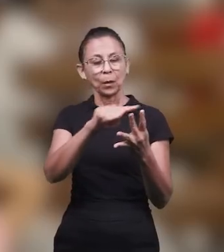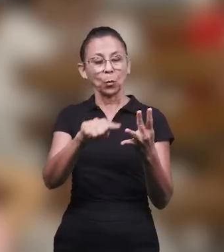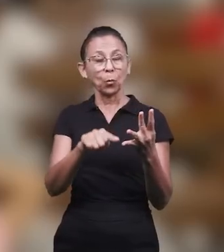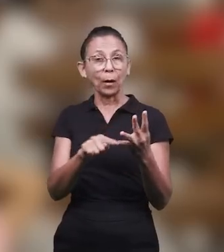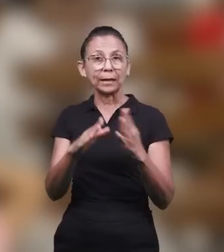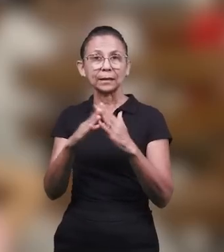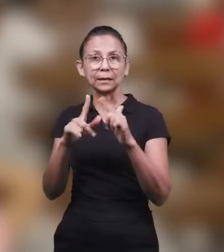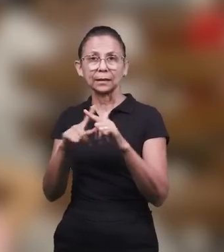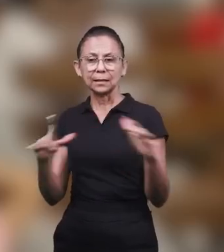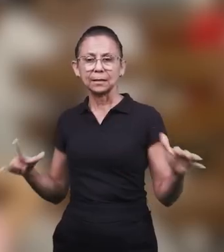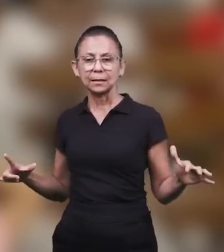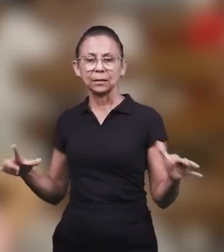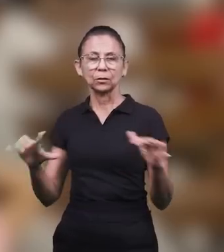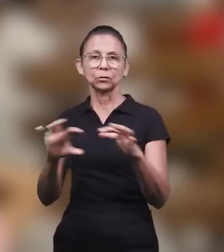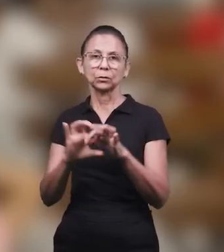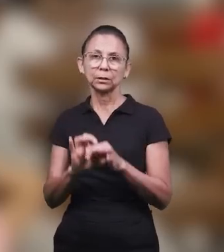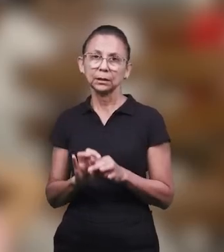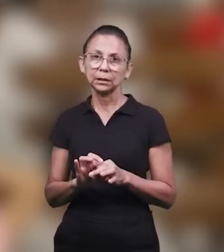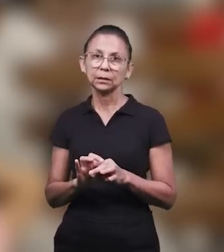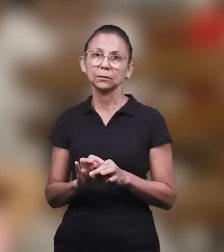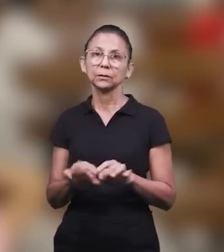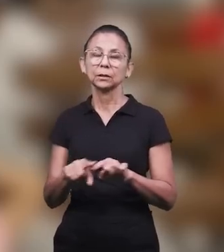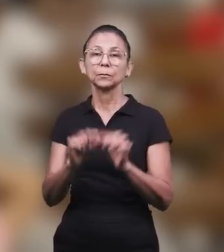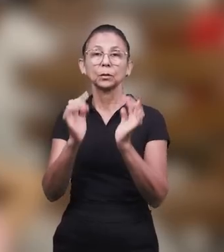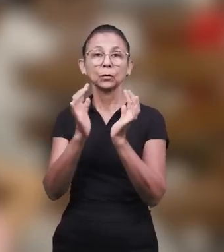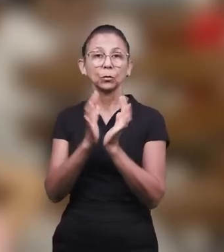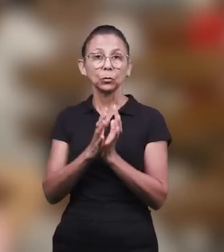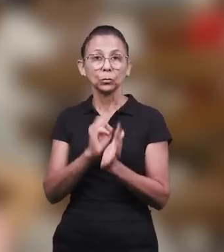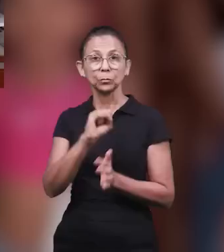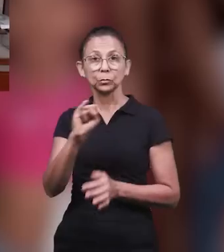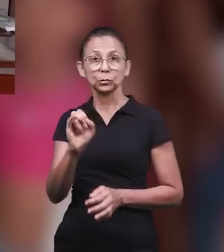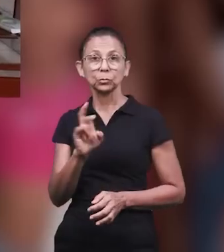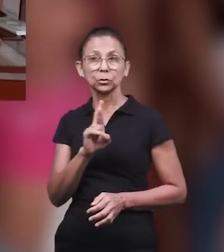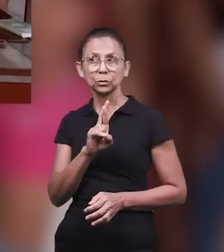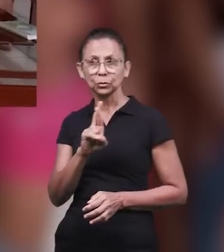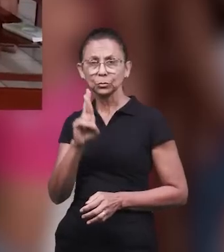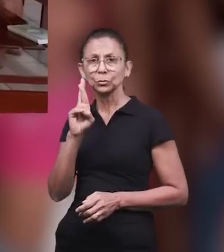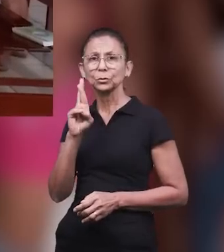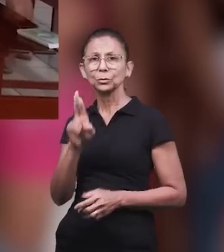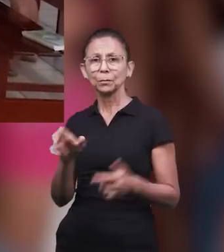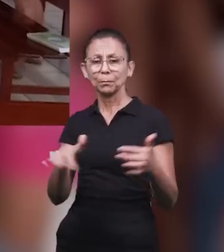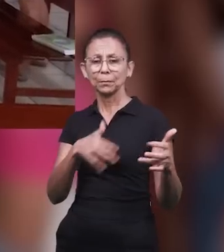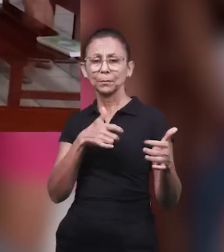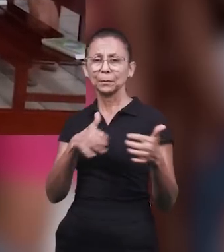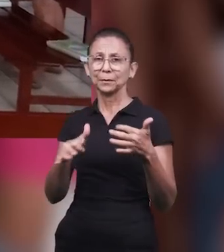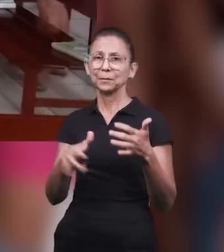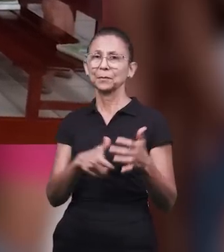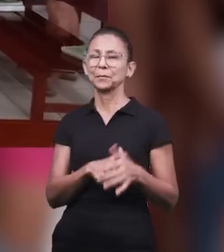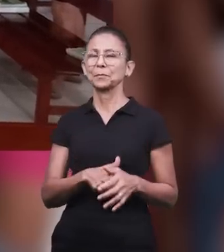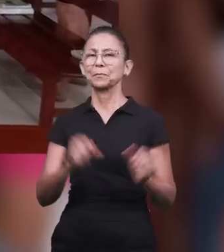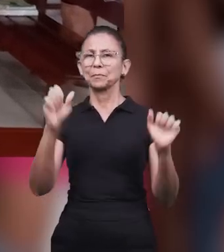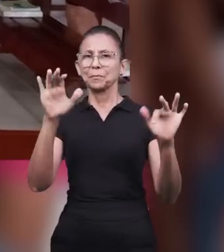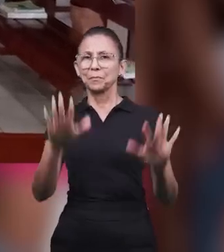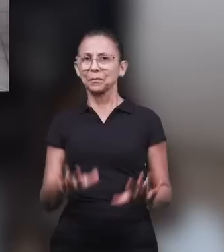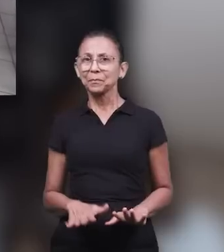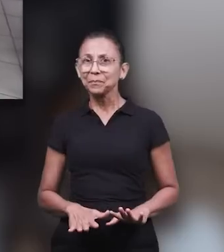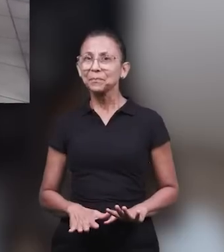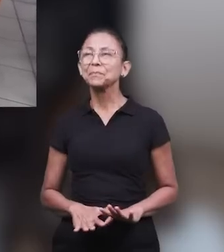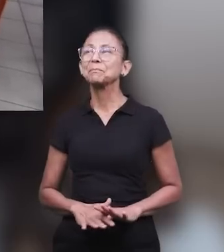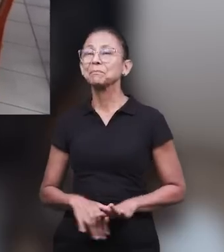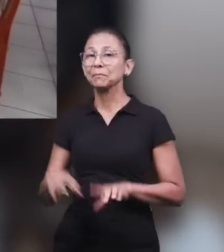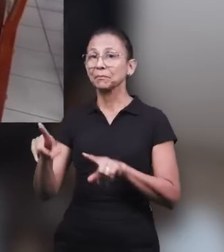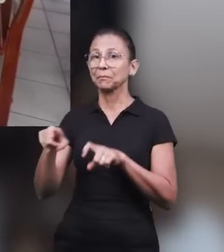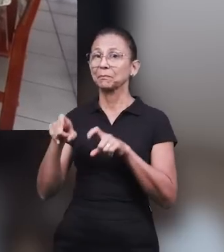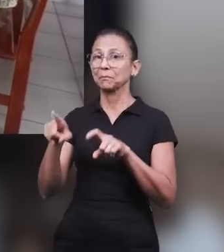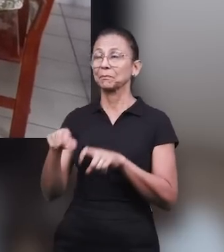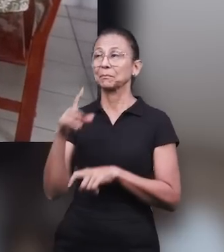teve a participação da Orquestra Júnior adorando a Deus com muita alegria. Esta bênção também renovou as igrejas do interior. Aí estão